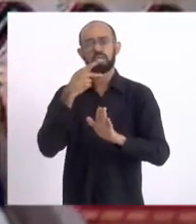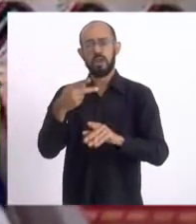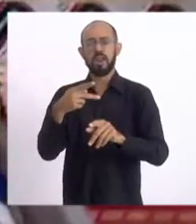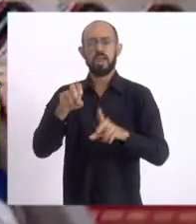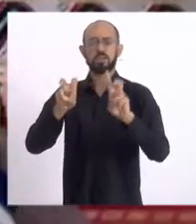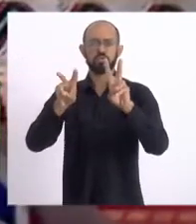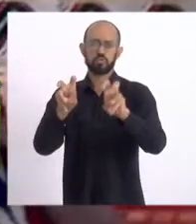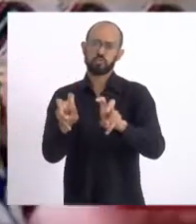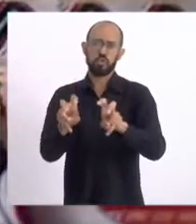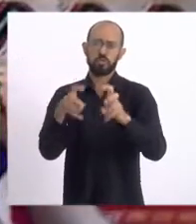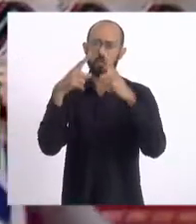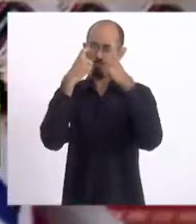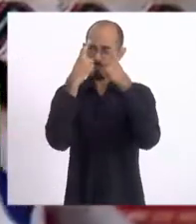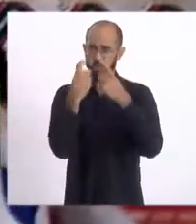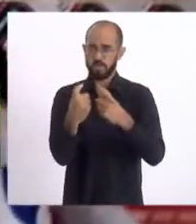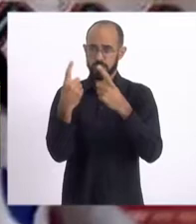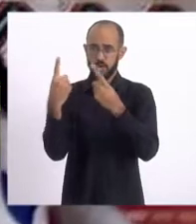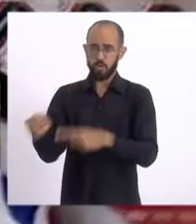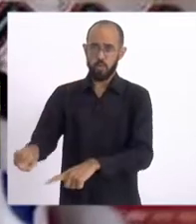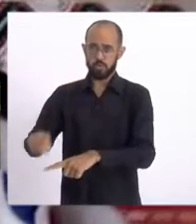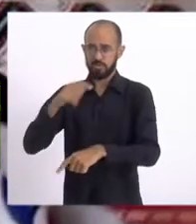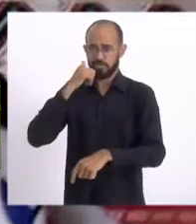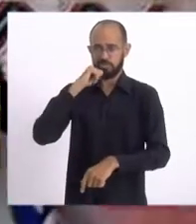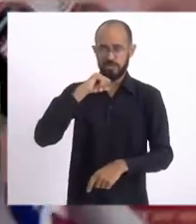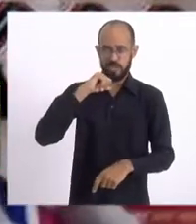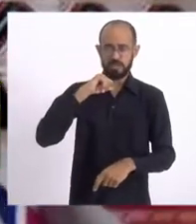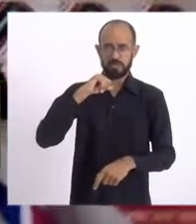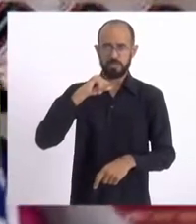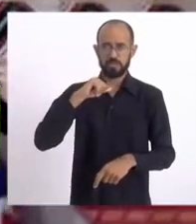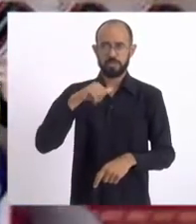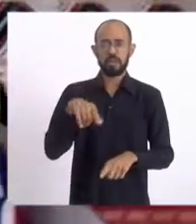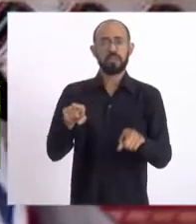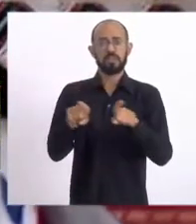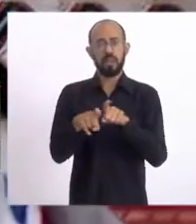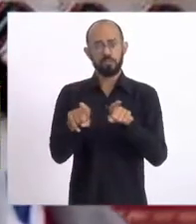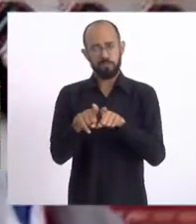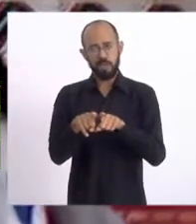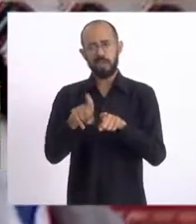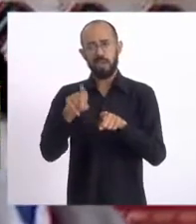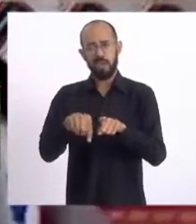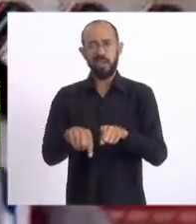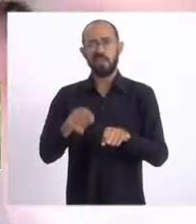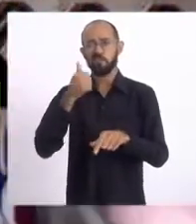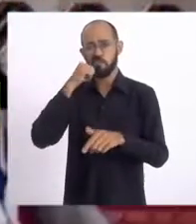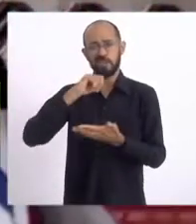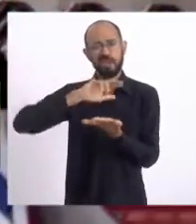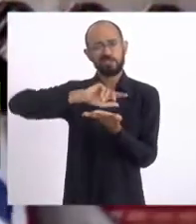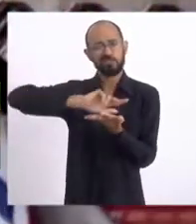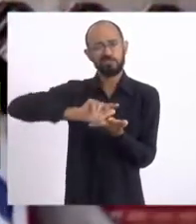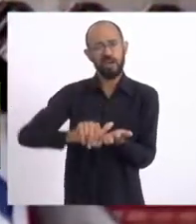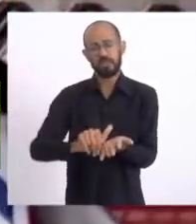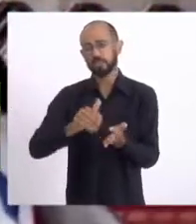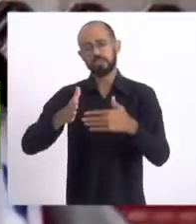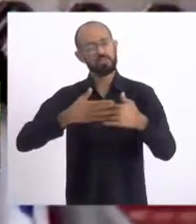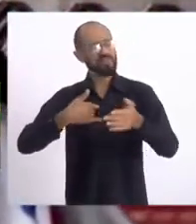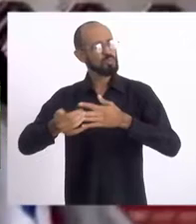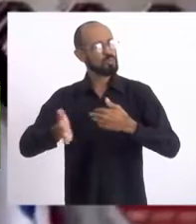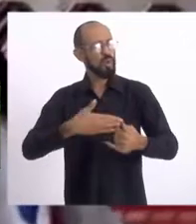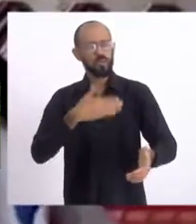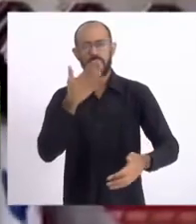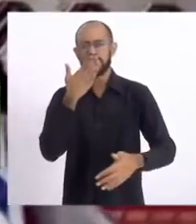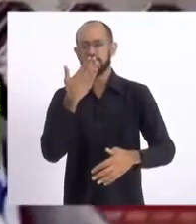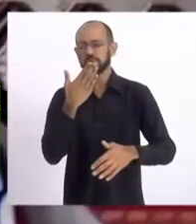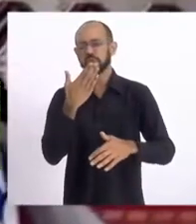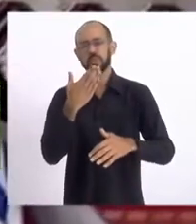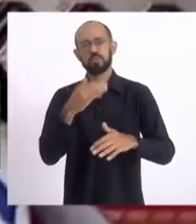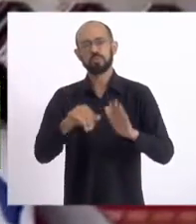é violência contra as mulheres, né? Inclusive contra as mulheres no plural. Independente de qualquer